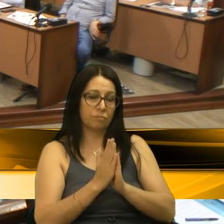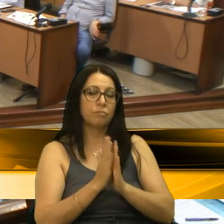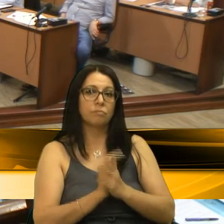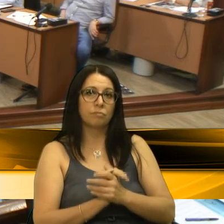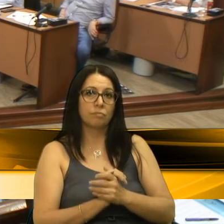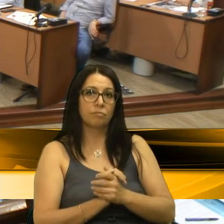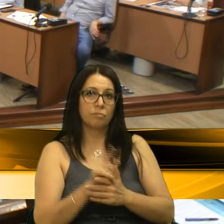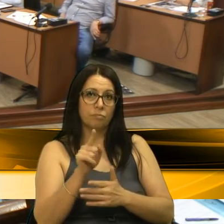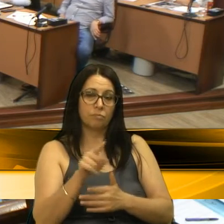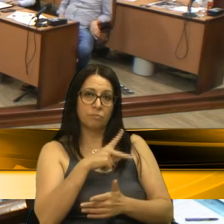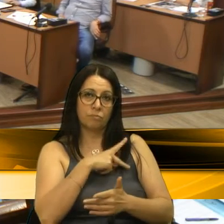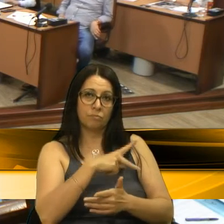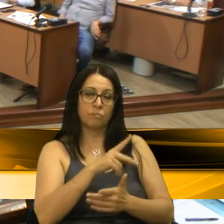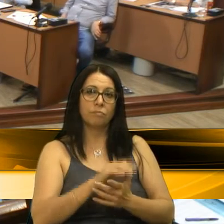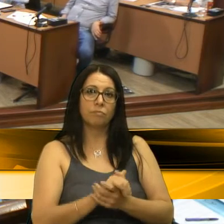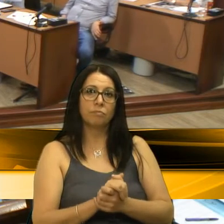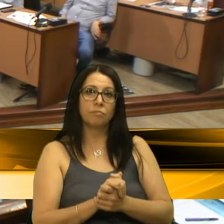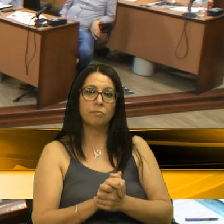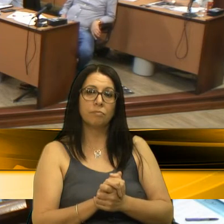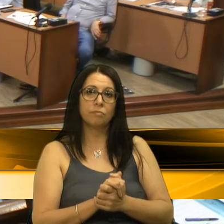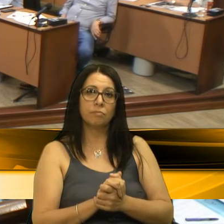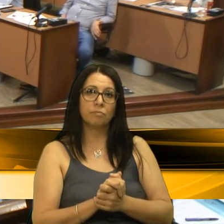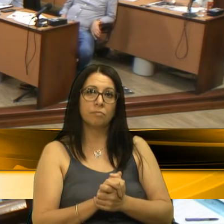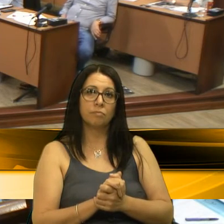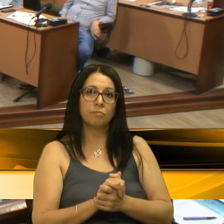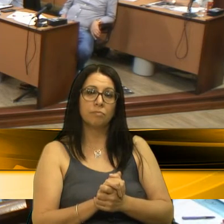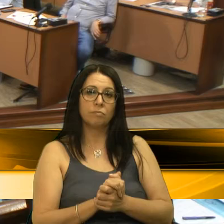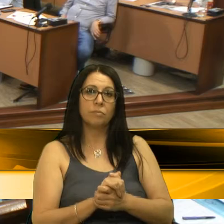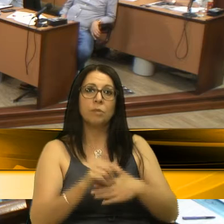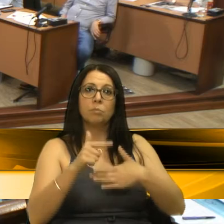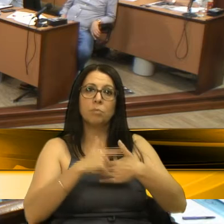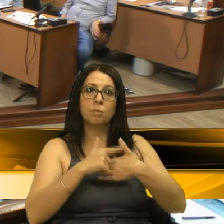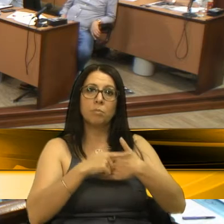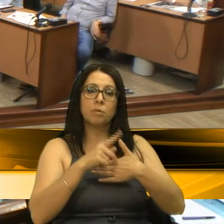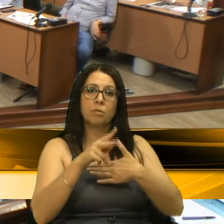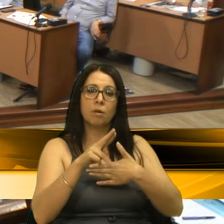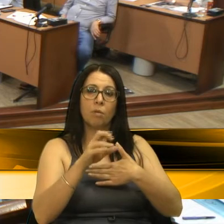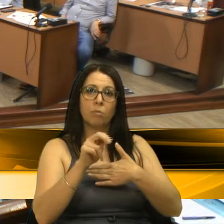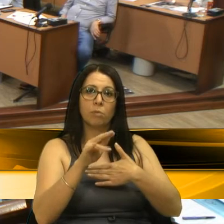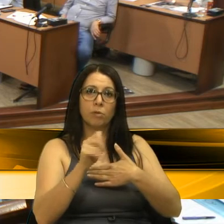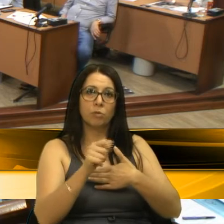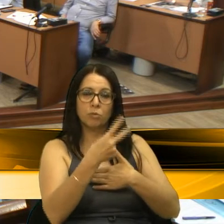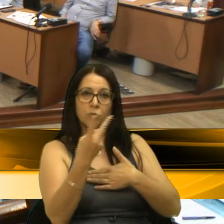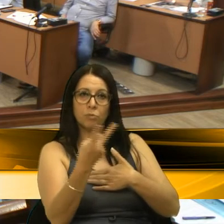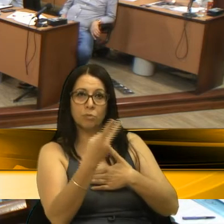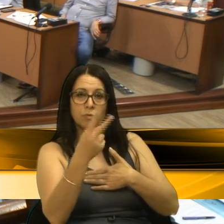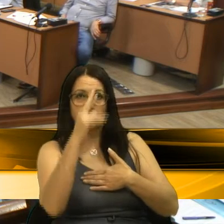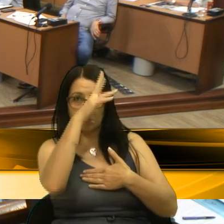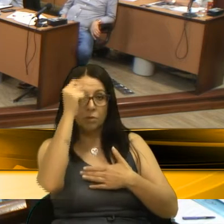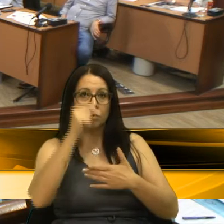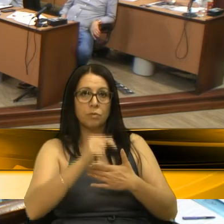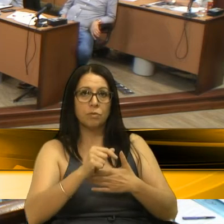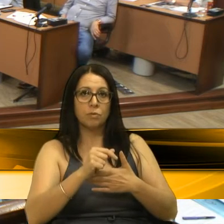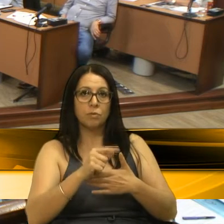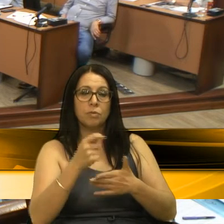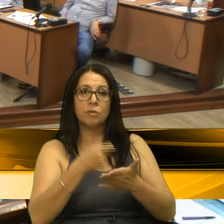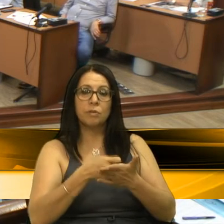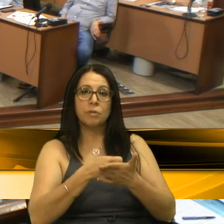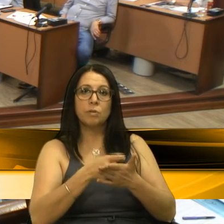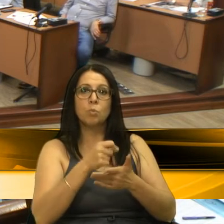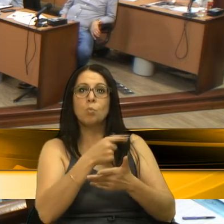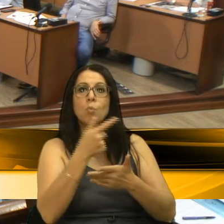já deferiu. Muito obrigado, obrigado, vereador. É o seguinte. Senhor presidente, o fato de Vossa Senhoria